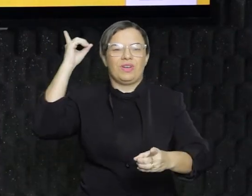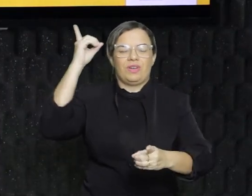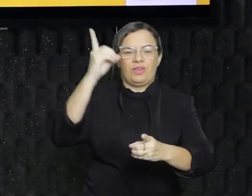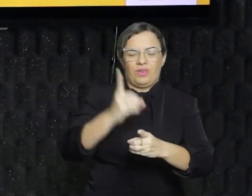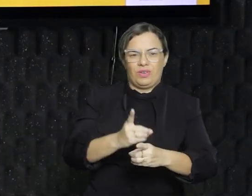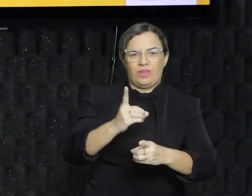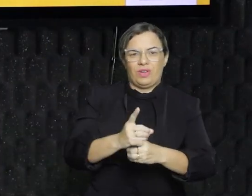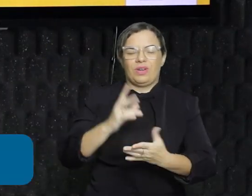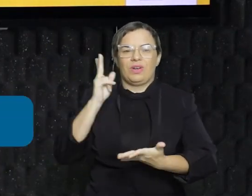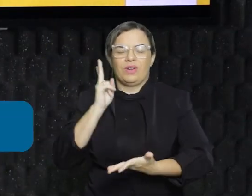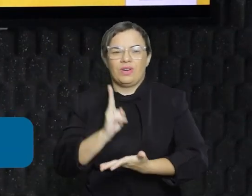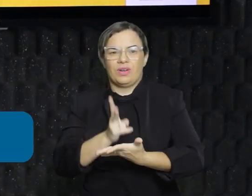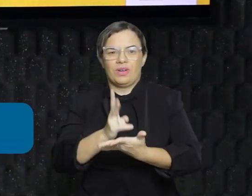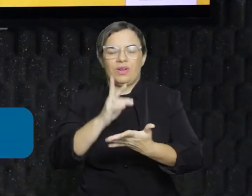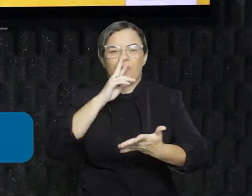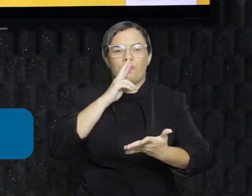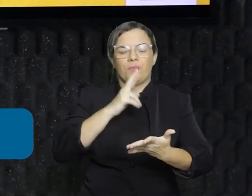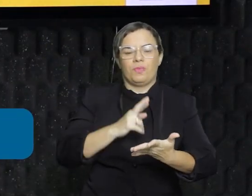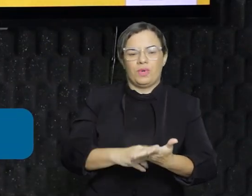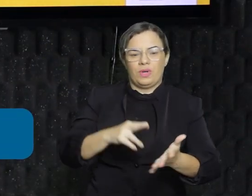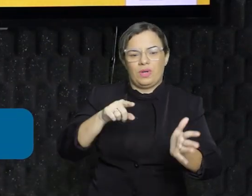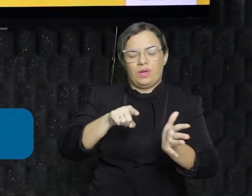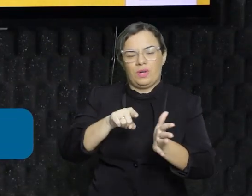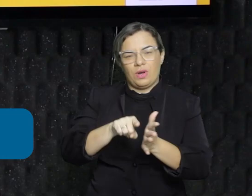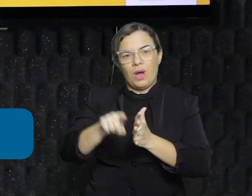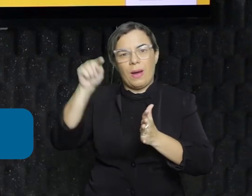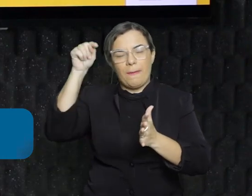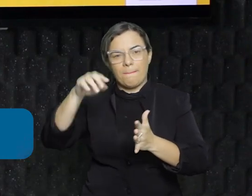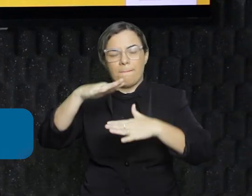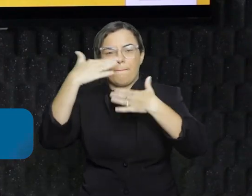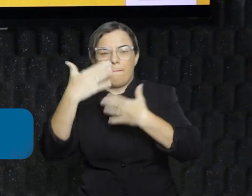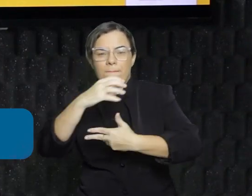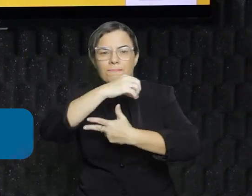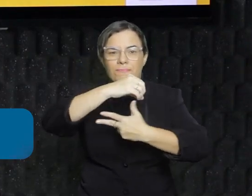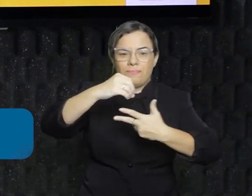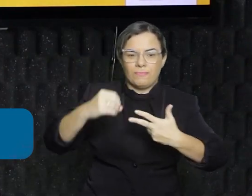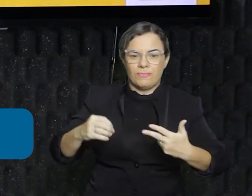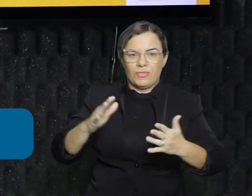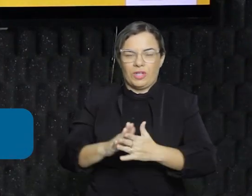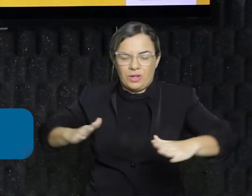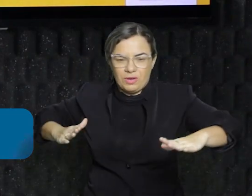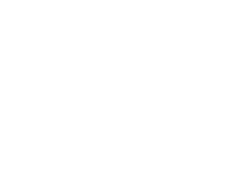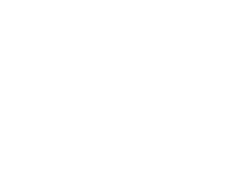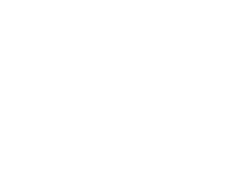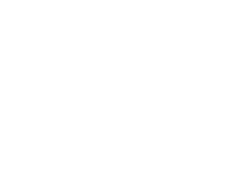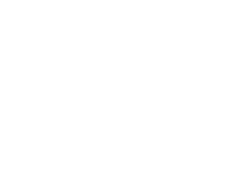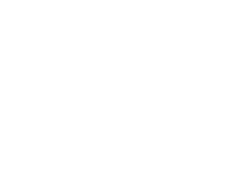para a gente continuar aí respondendo questões do Enem para tu buscar a tua aprovação. Valeu!